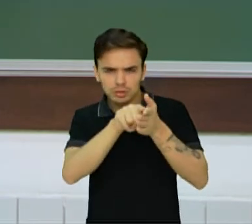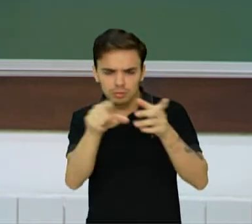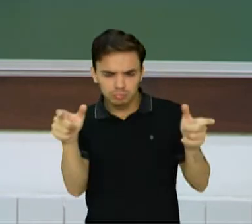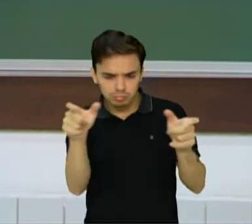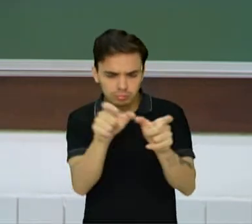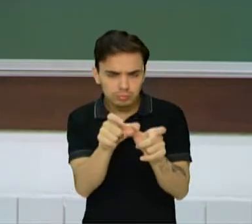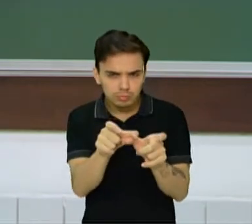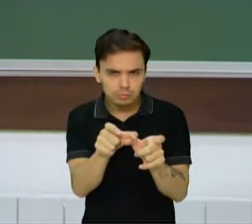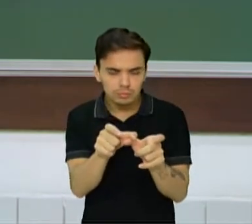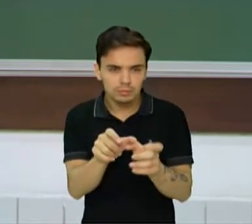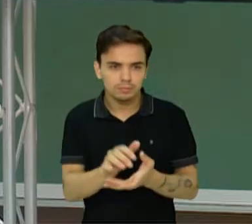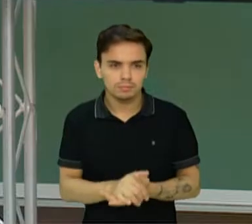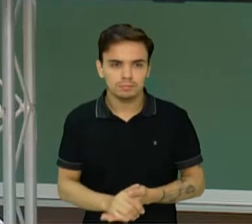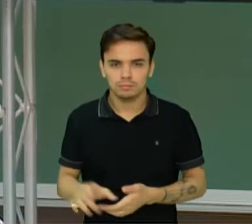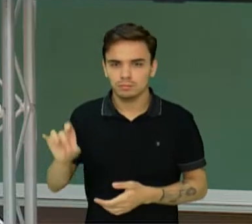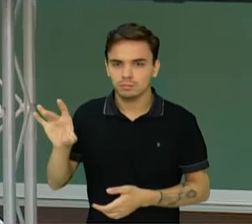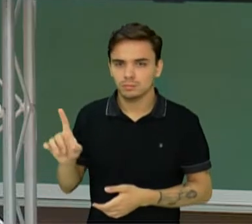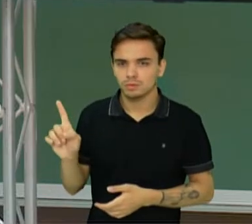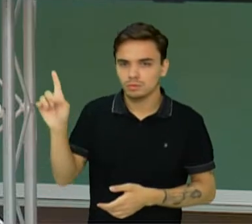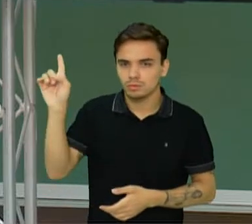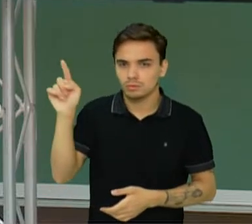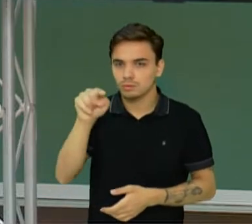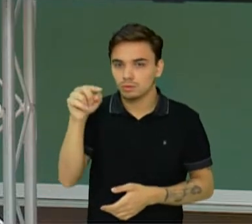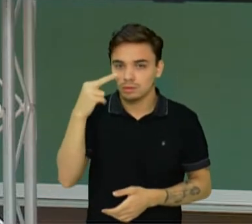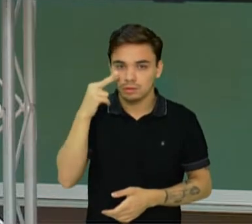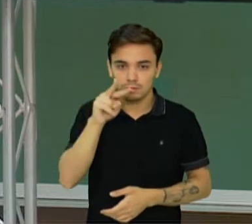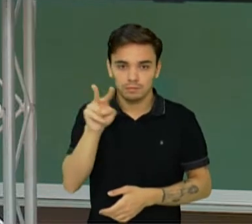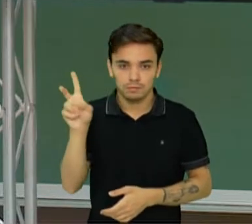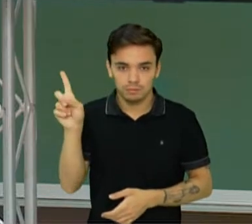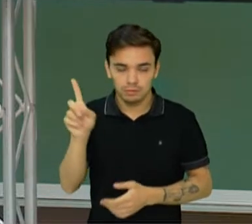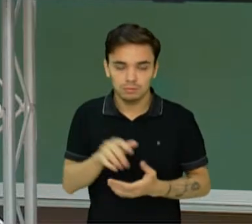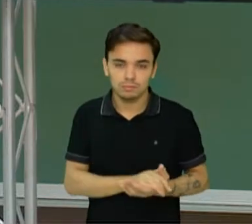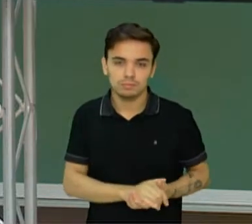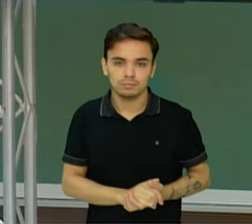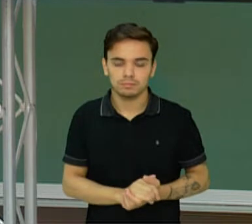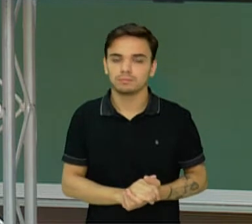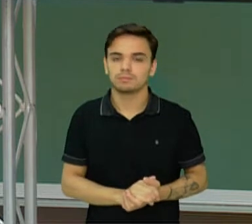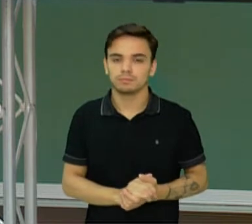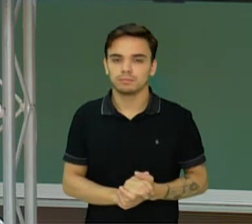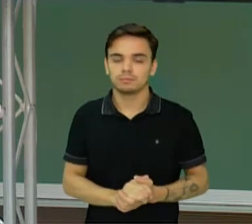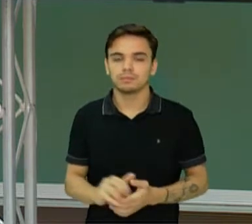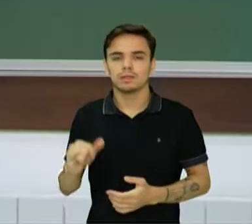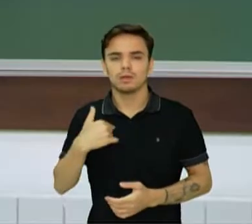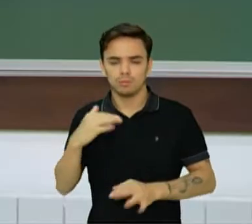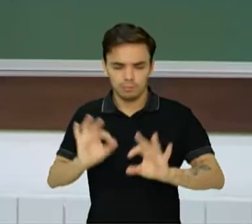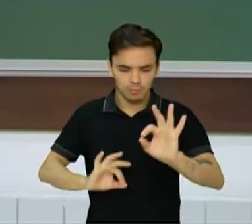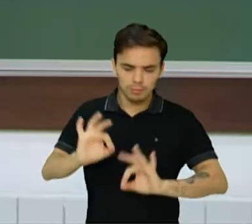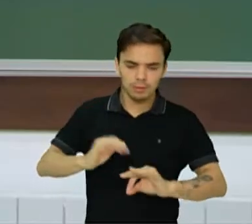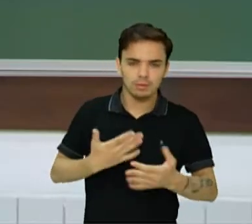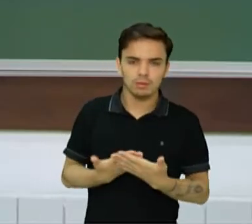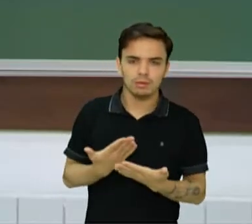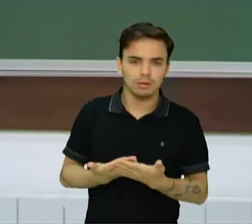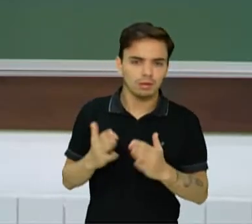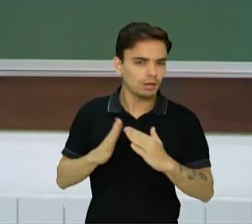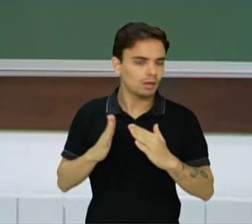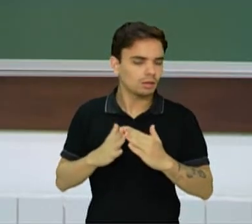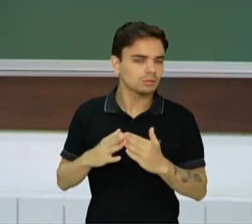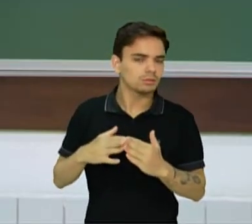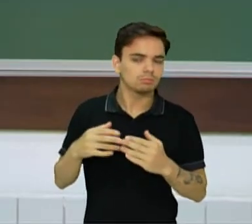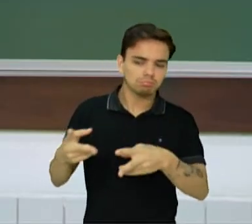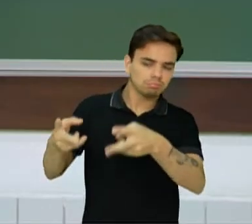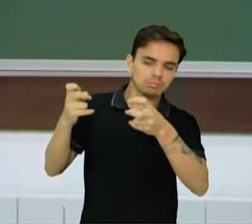texto ela é bem curto. É apenas isso daqui que vocês estão vendo, tá ok? Enquanto eu estava preparando essa aula em casa, eu reparei que ali a gente